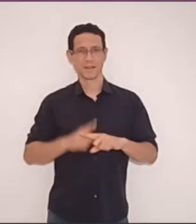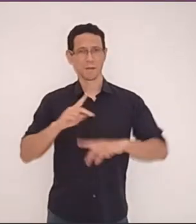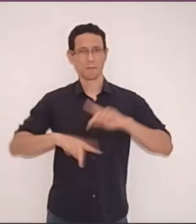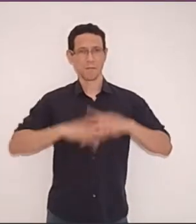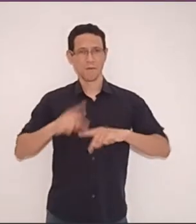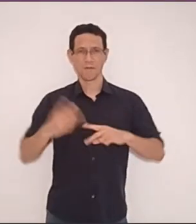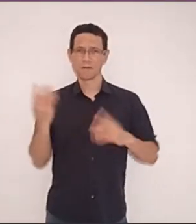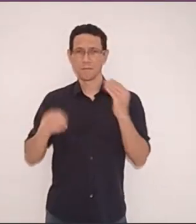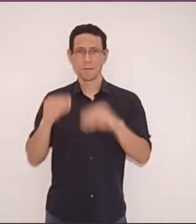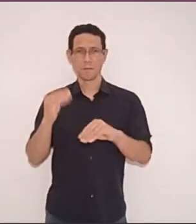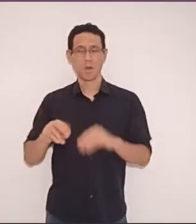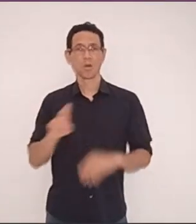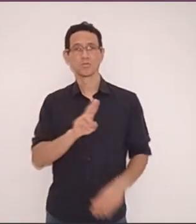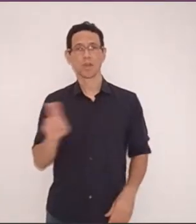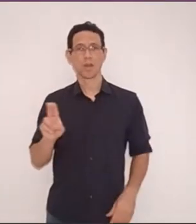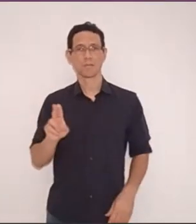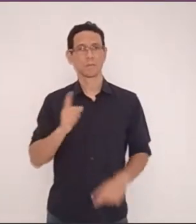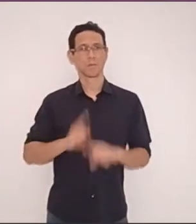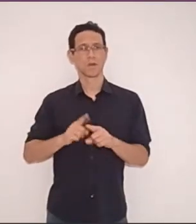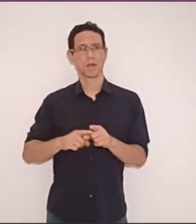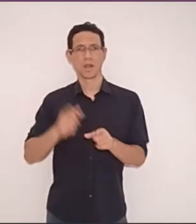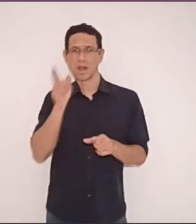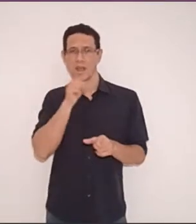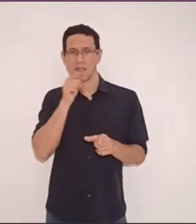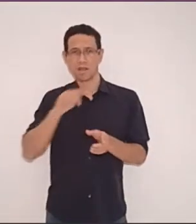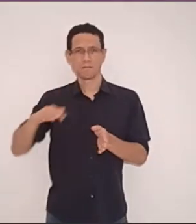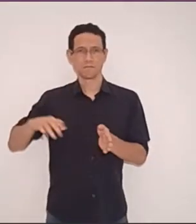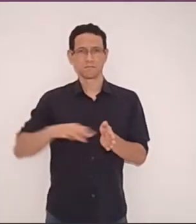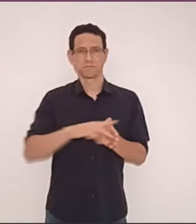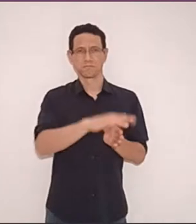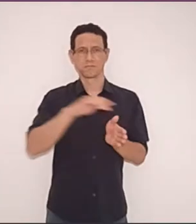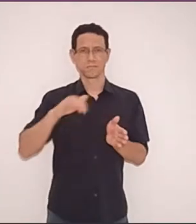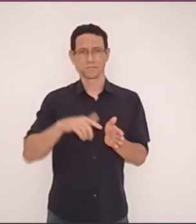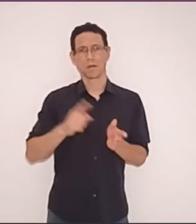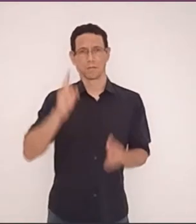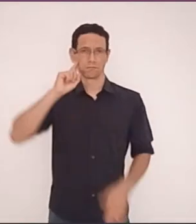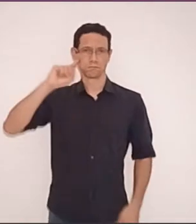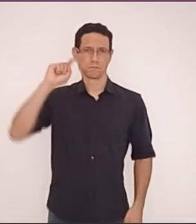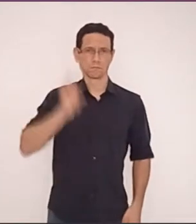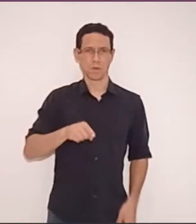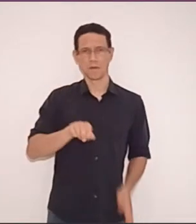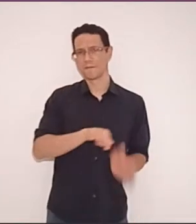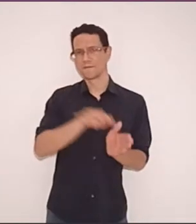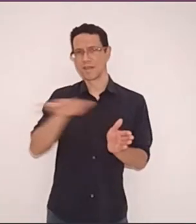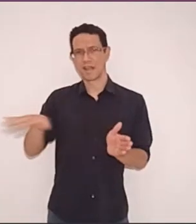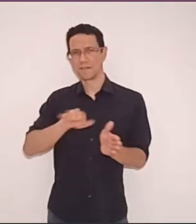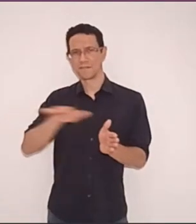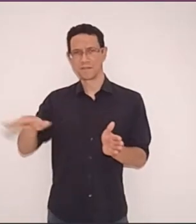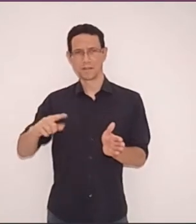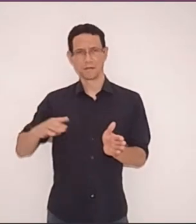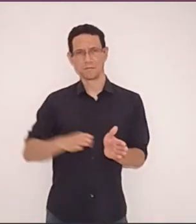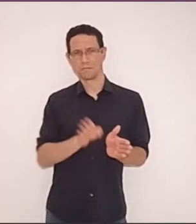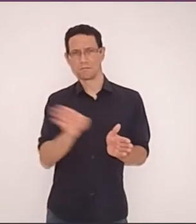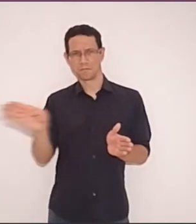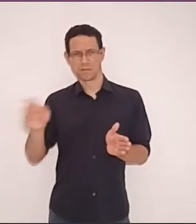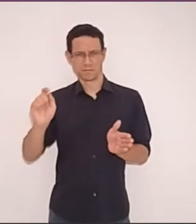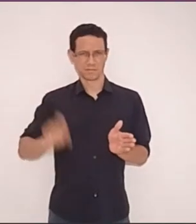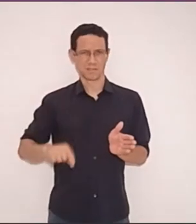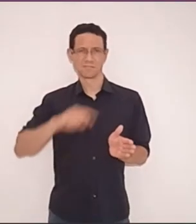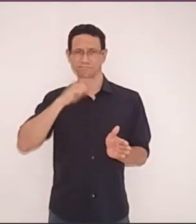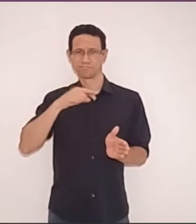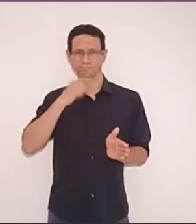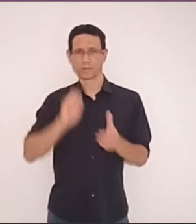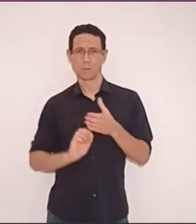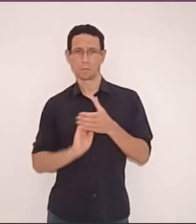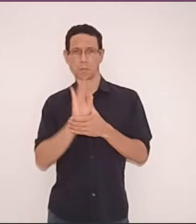Espírito não posso mudar o curso do rio não posso tampão ações então algumas cidades